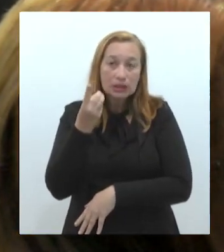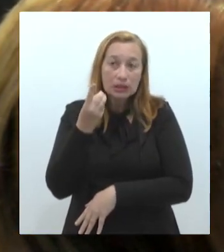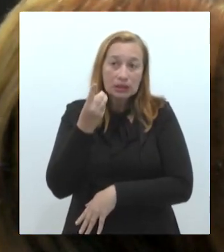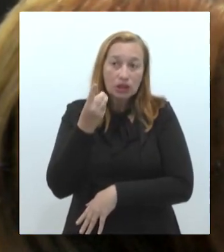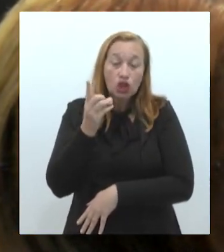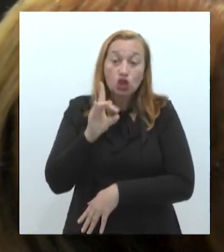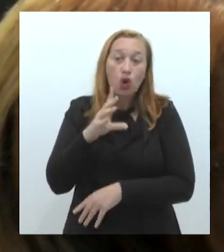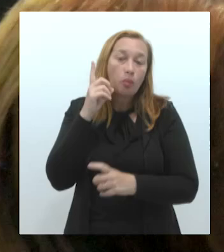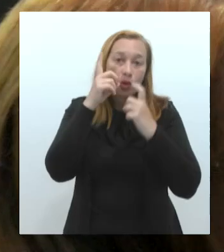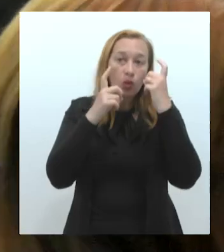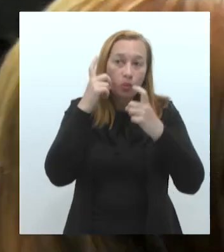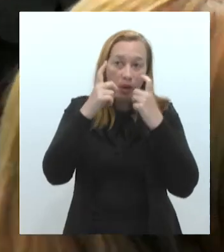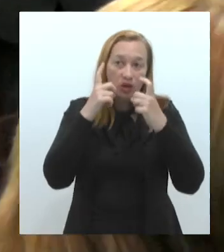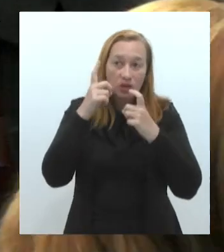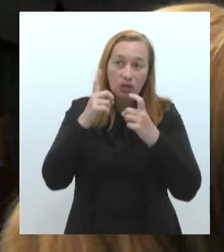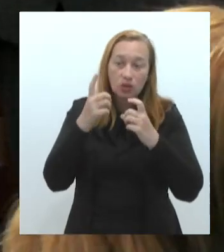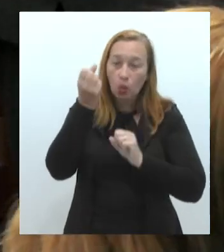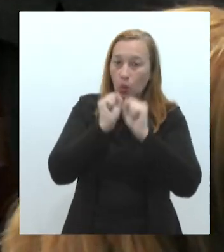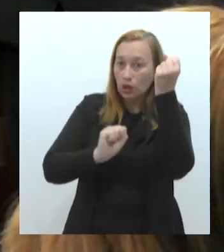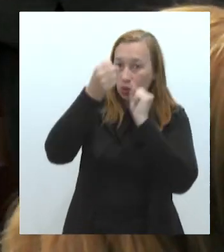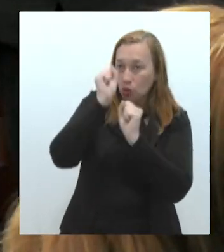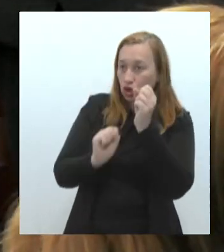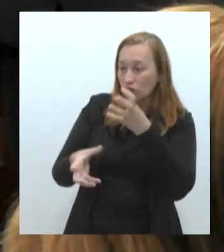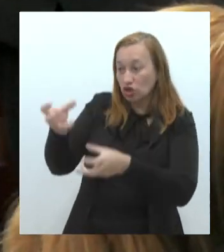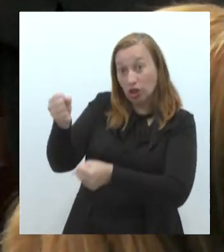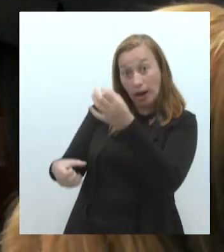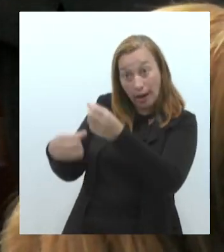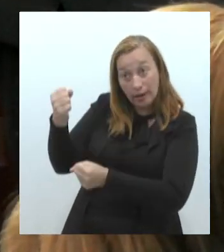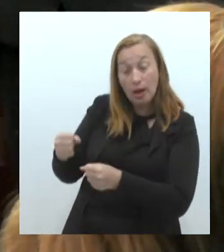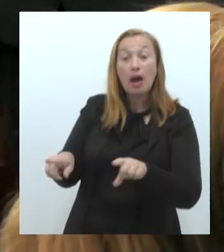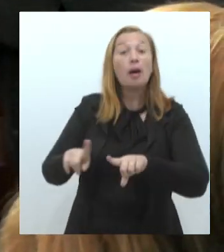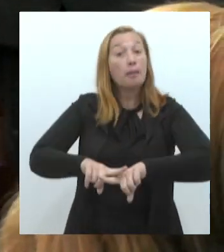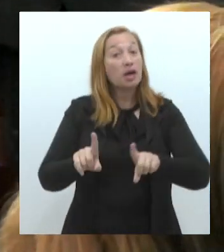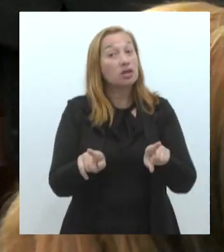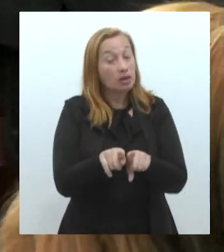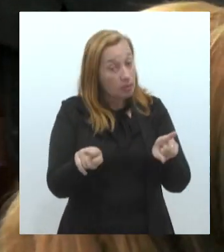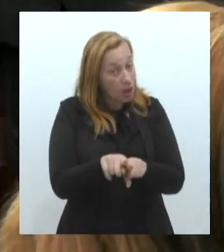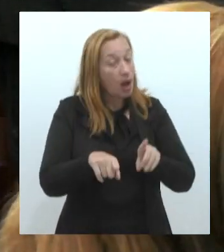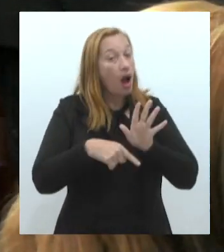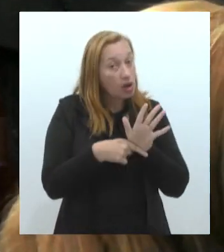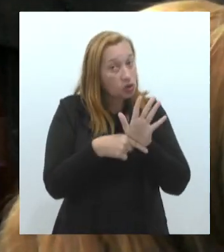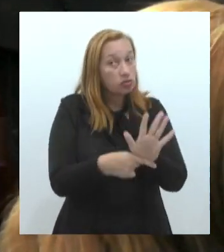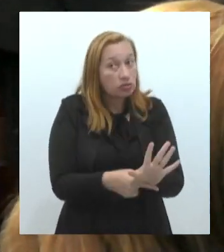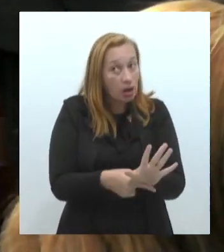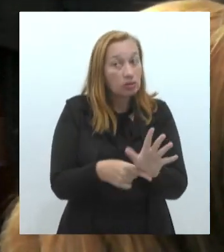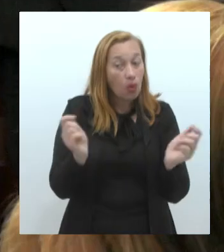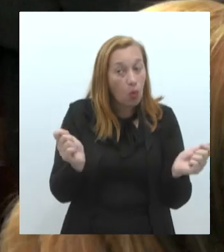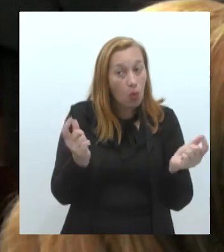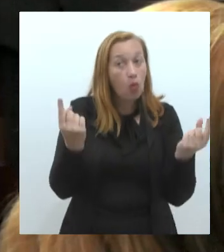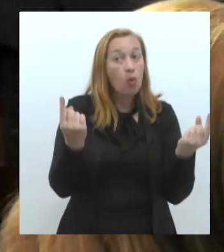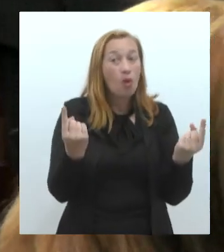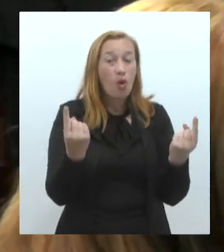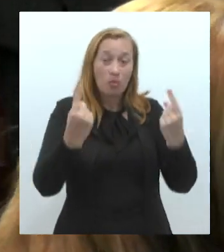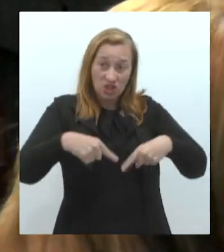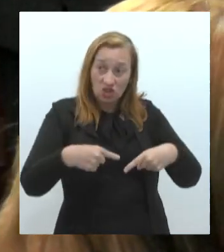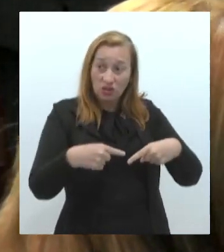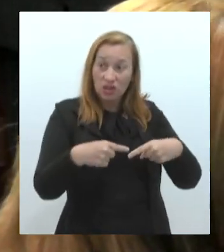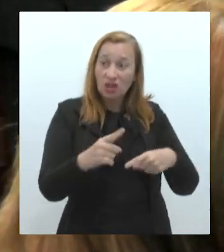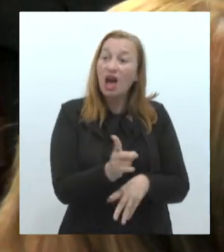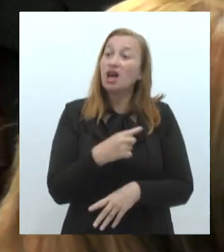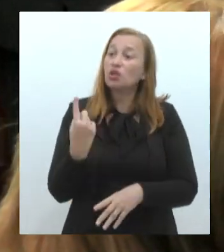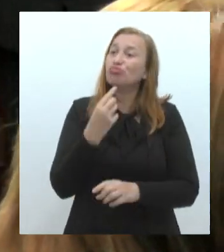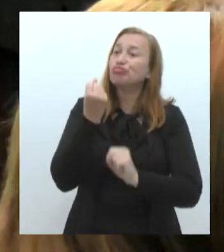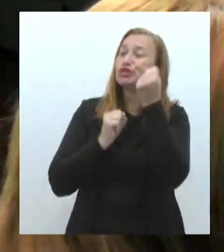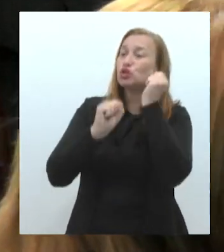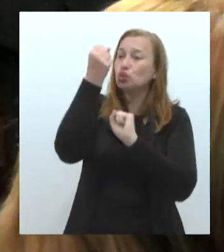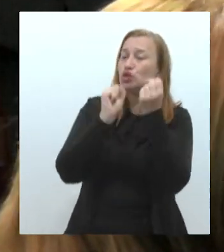têm preocupação com a indústria leiteira, que a gente também está ajudando aí para ter competitividade a nossa indústria